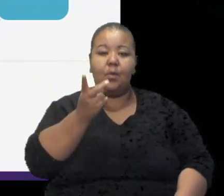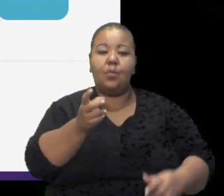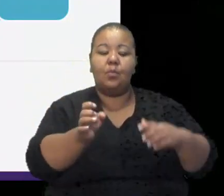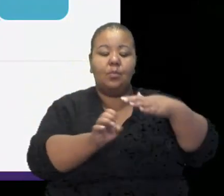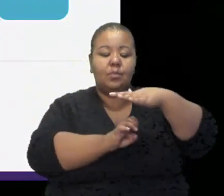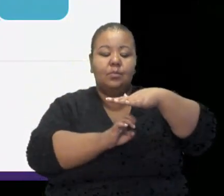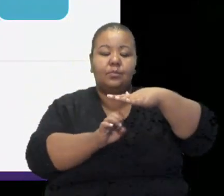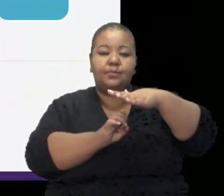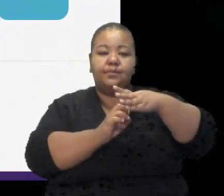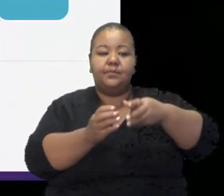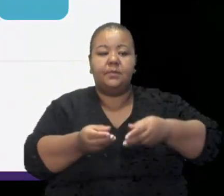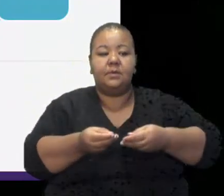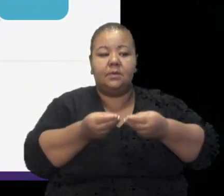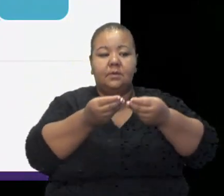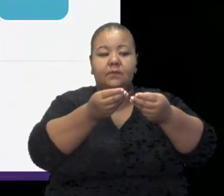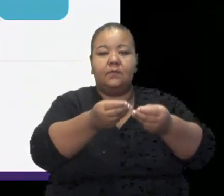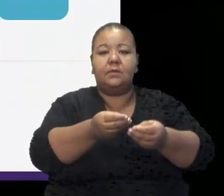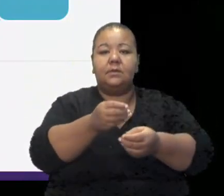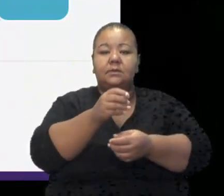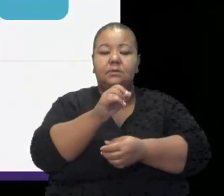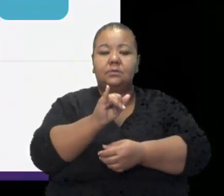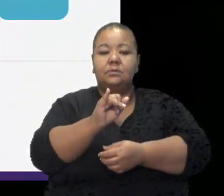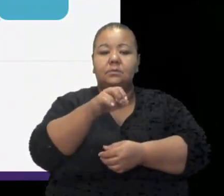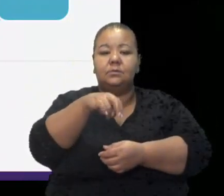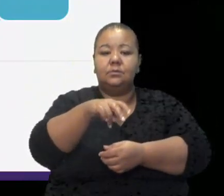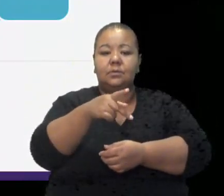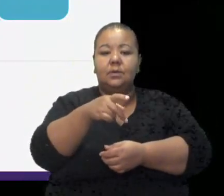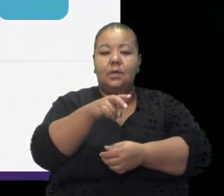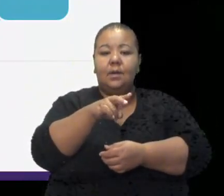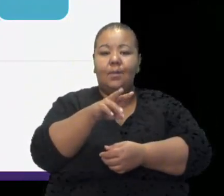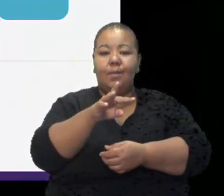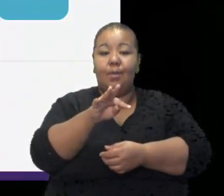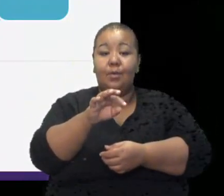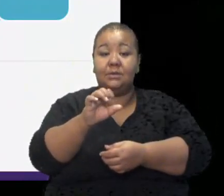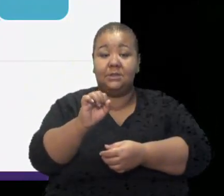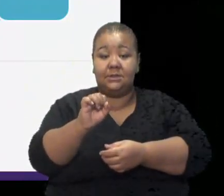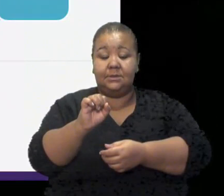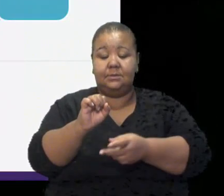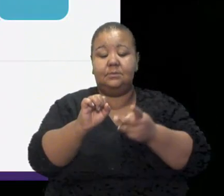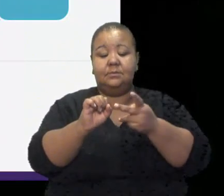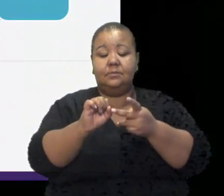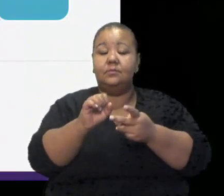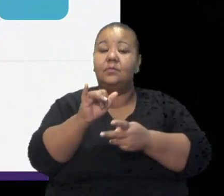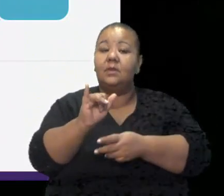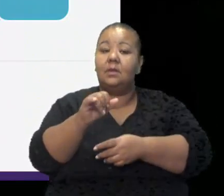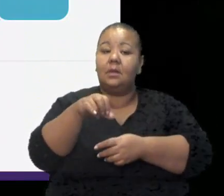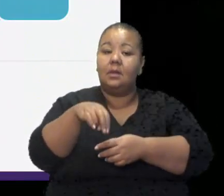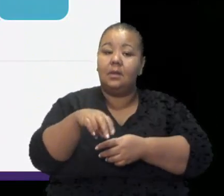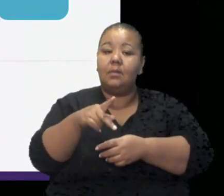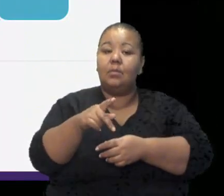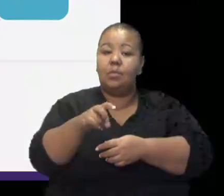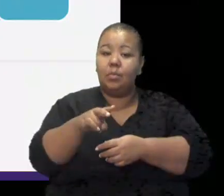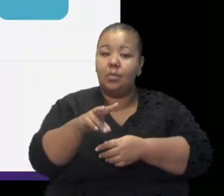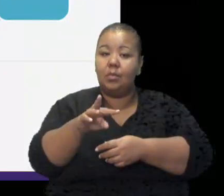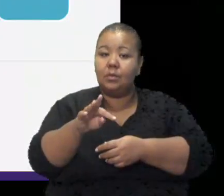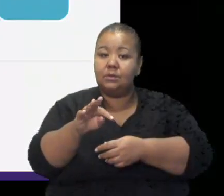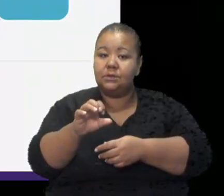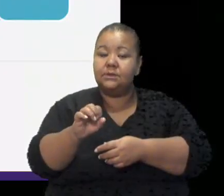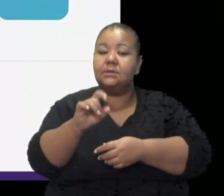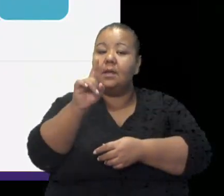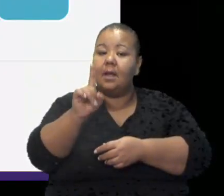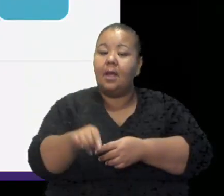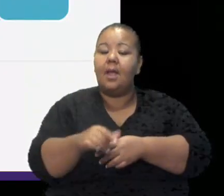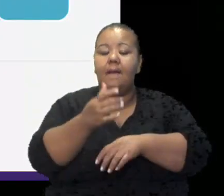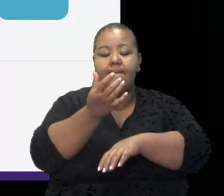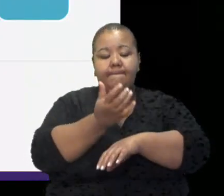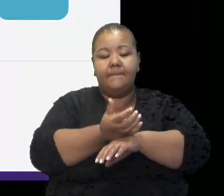para os processos. Né? O input é o próprio material, né? A matéria-prima, né? Pode ser